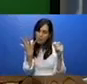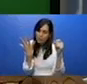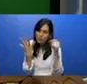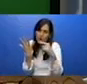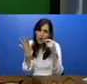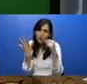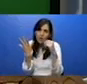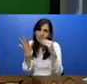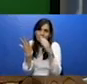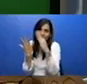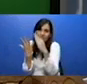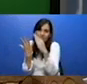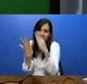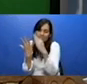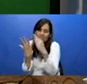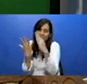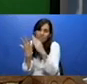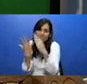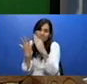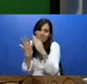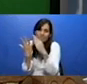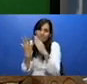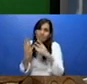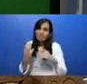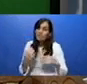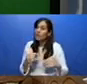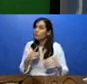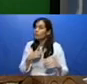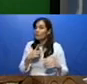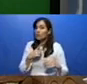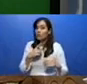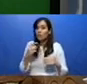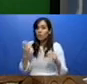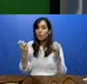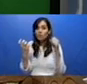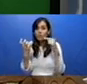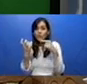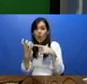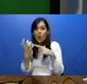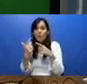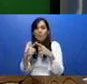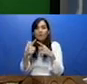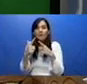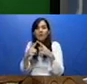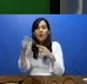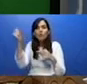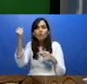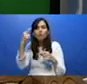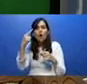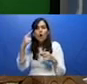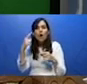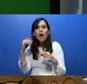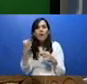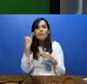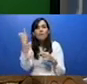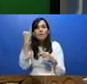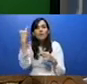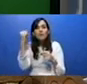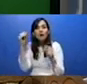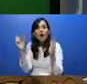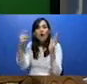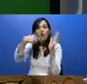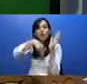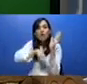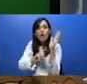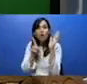de luz solar na plantinha. A gente sabe que a luz solar ela é responsável pelo processo de fotossíntese da planta.